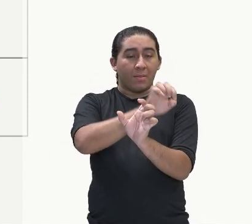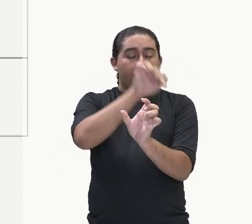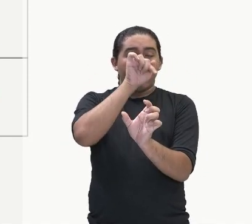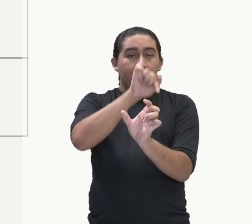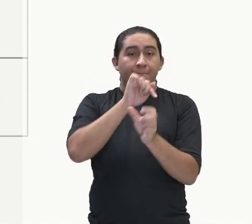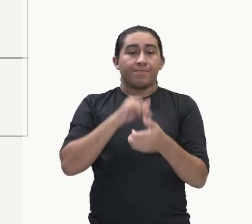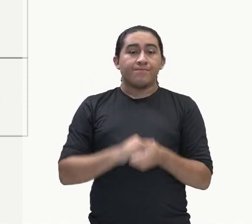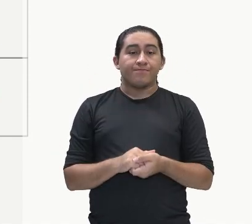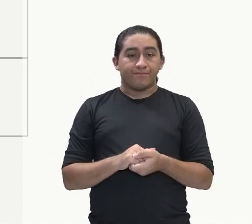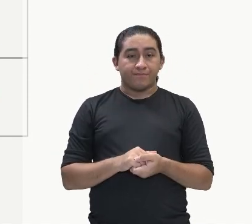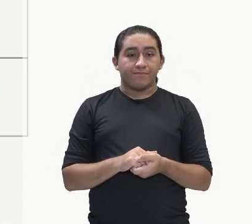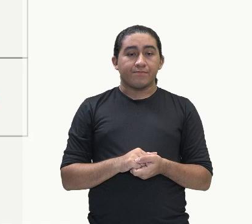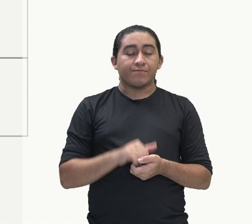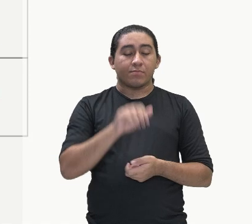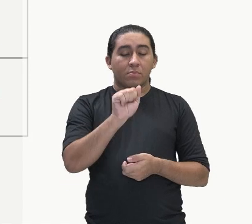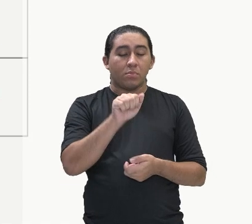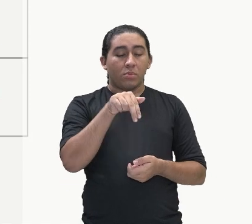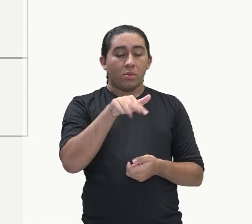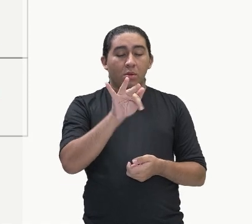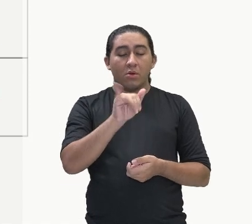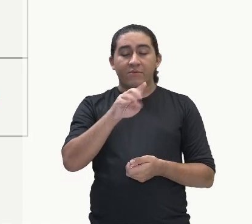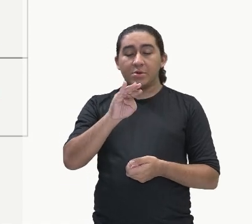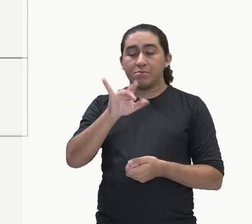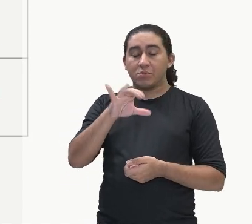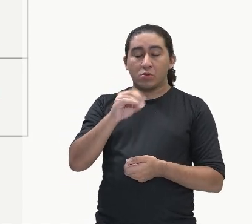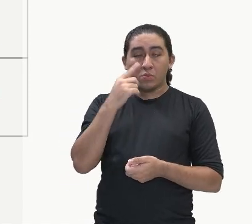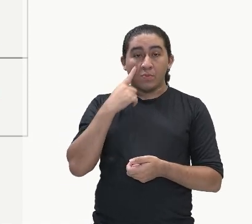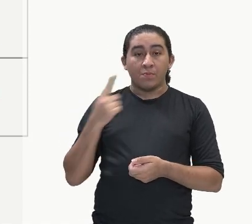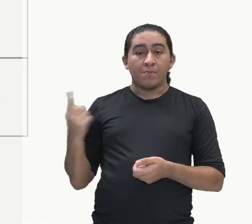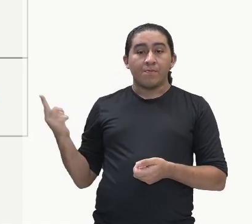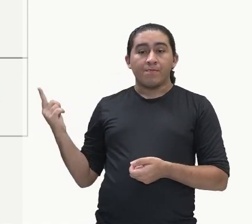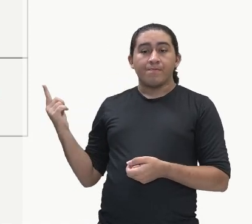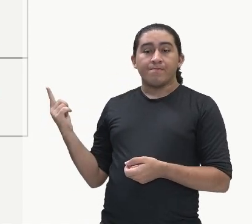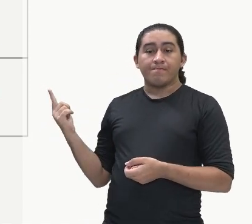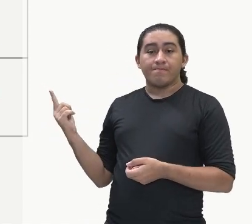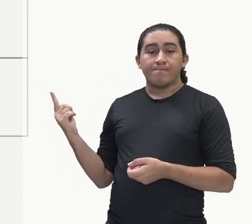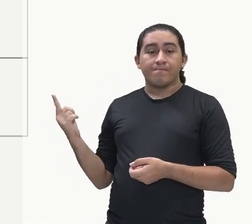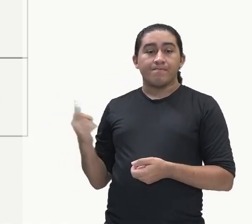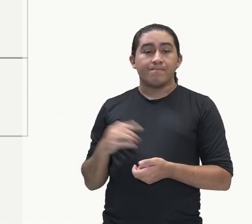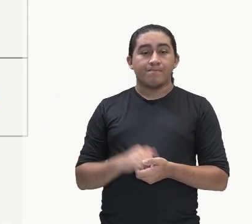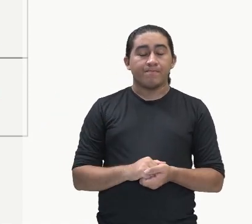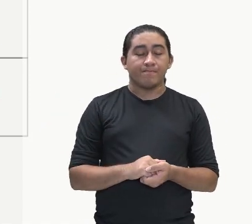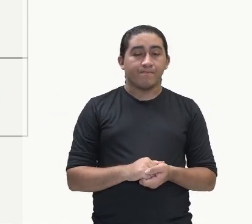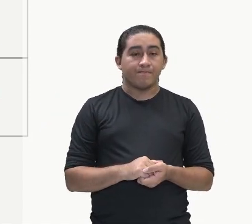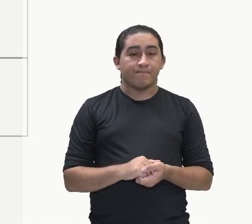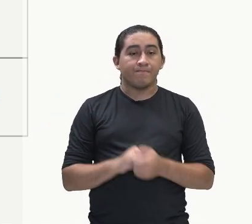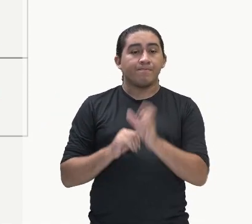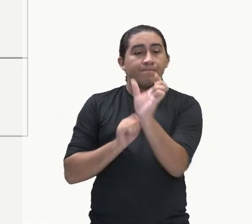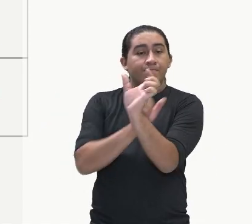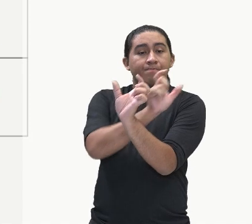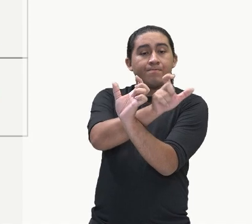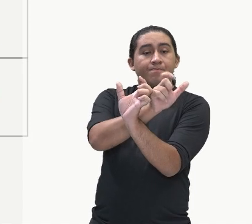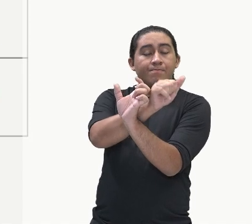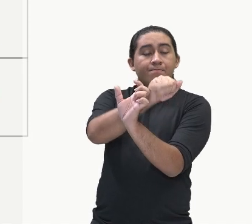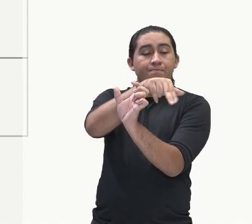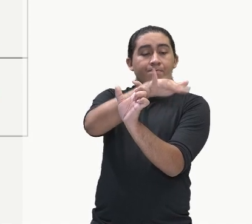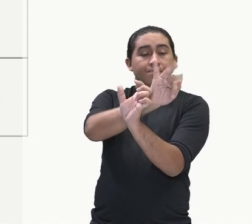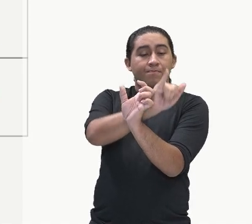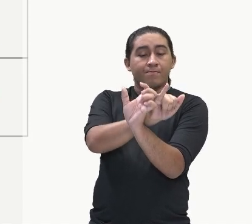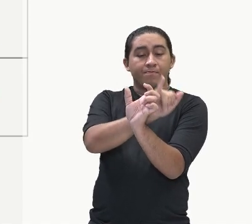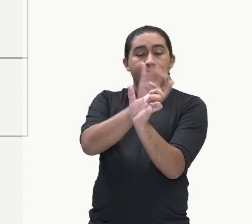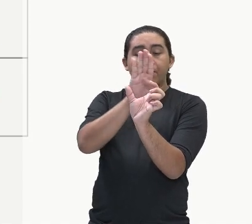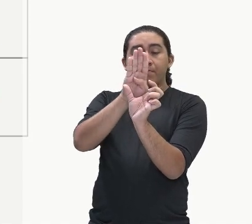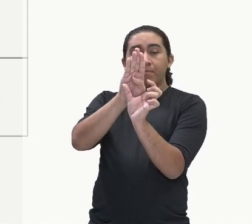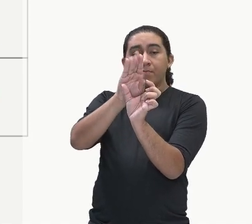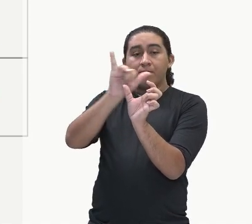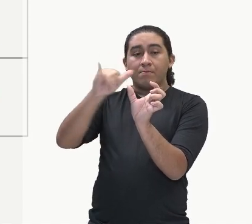Anfíbio, bio, né? Foi acrescentado aqui o prefixo, tá? Porque é pré, porque vem